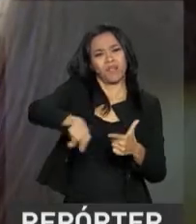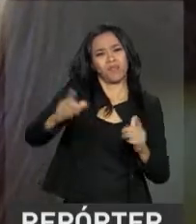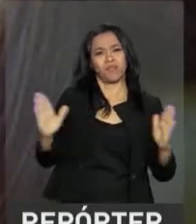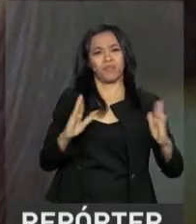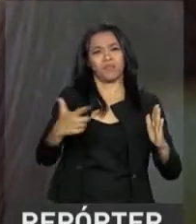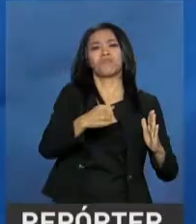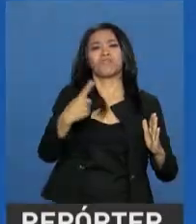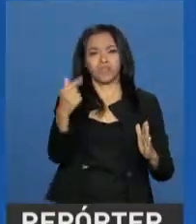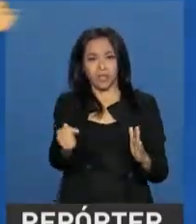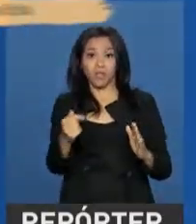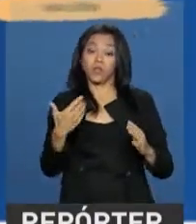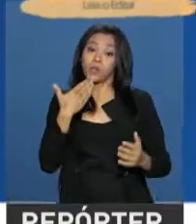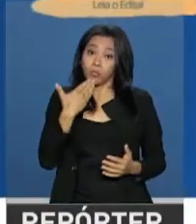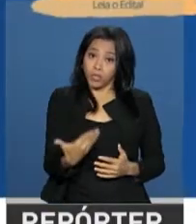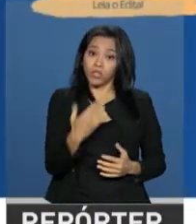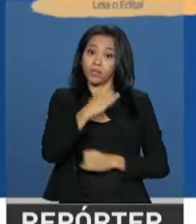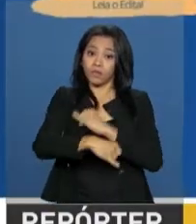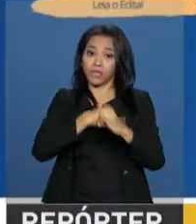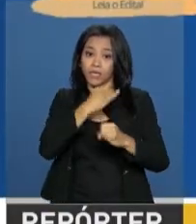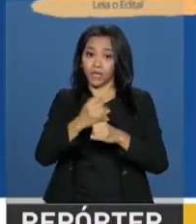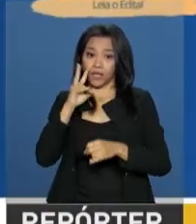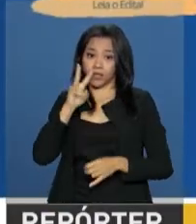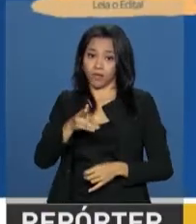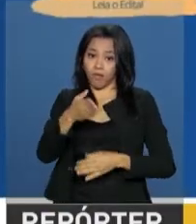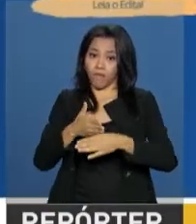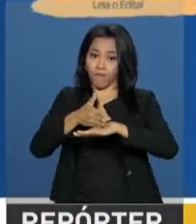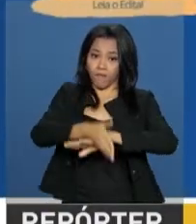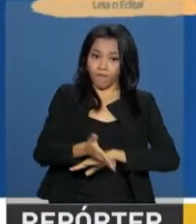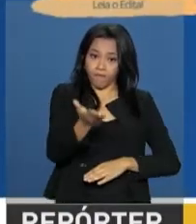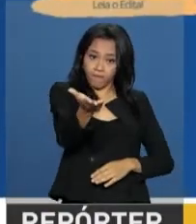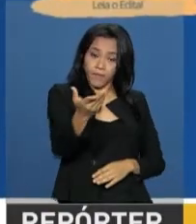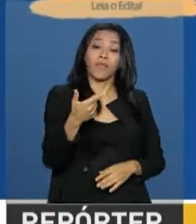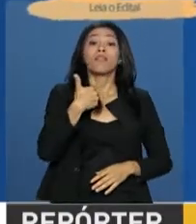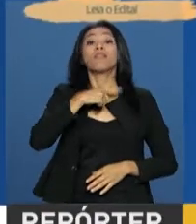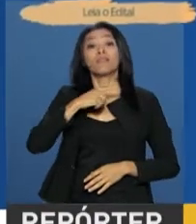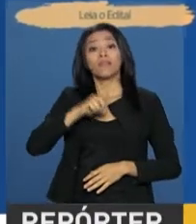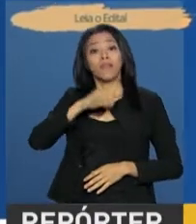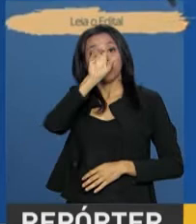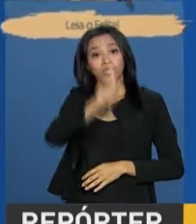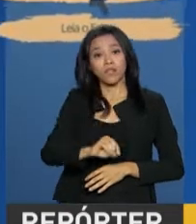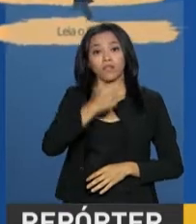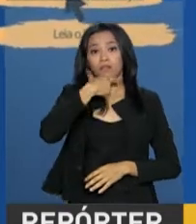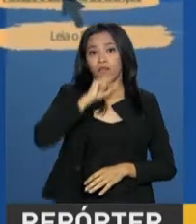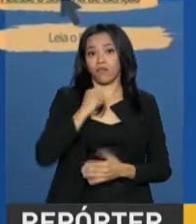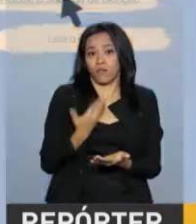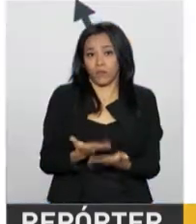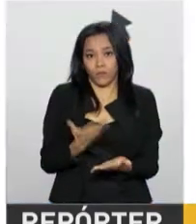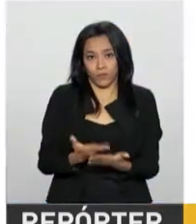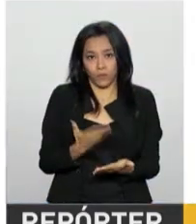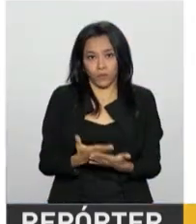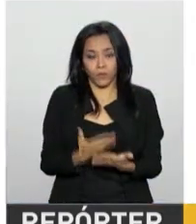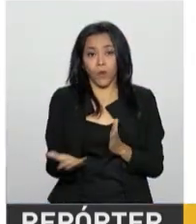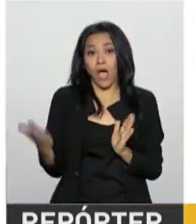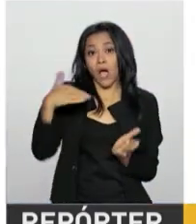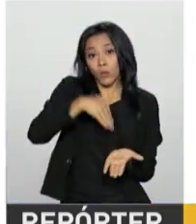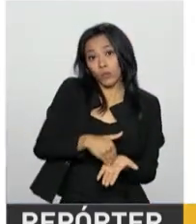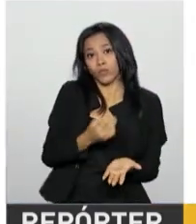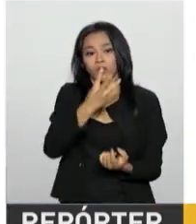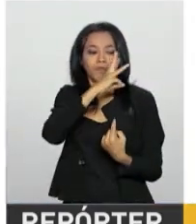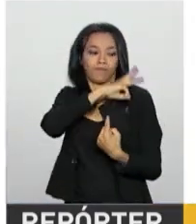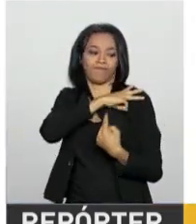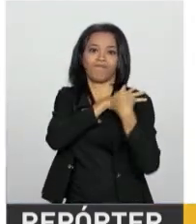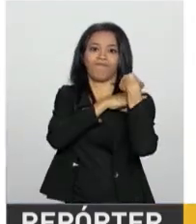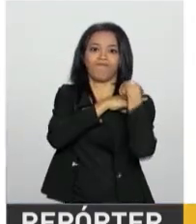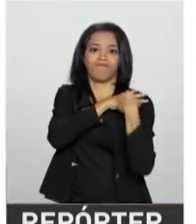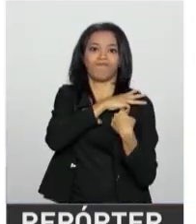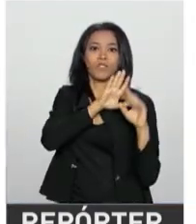pedido é feito pela internet no site do enem têm direito à isenção da inscrição os estudantes que estejam cursando a última série do ensino médio